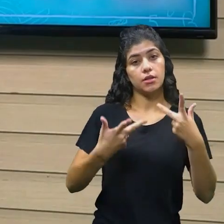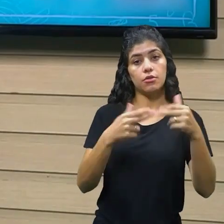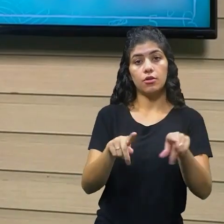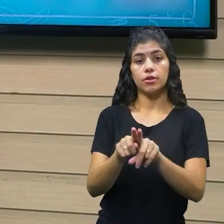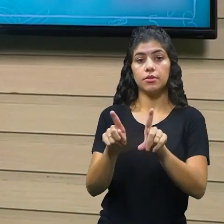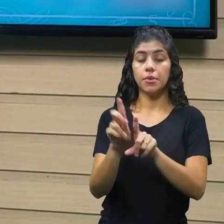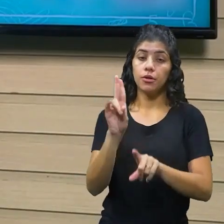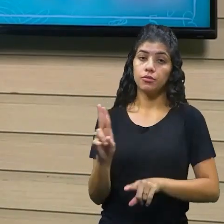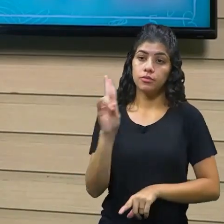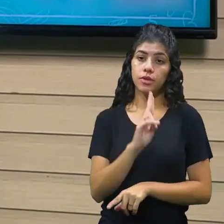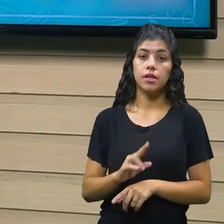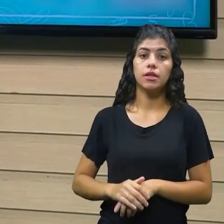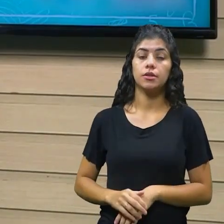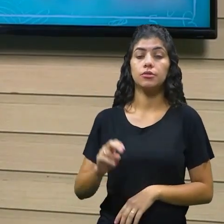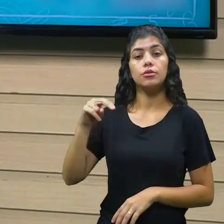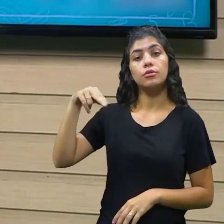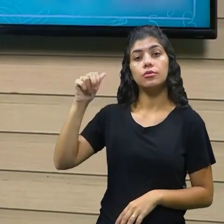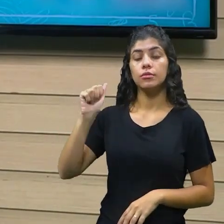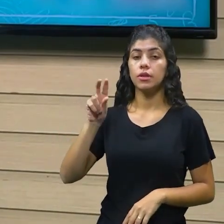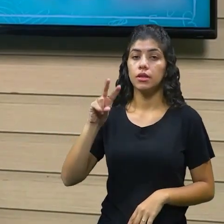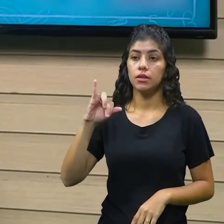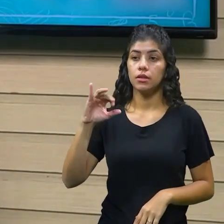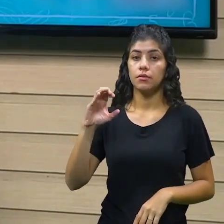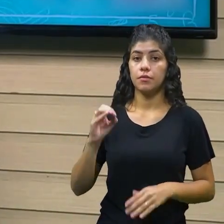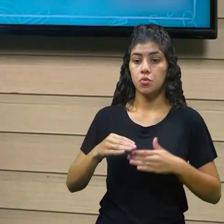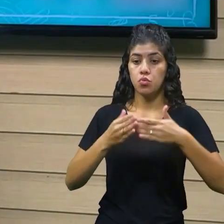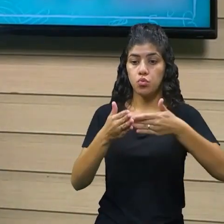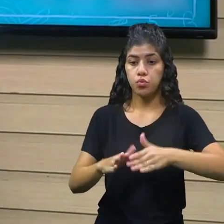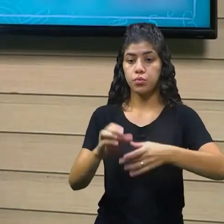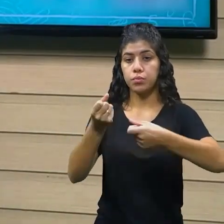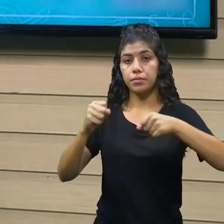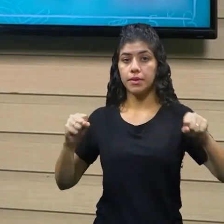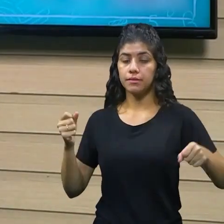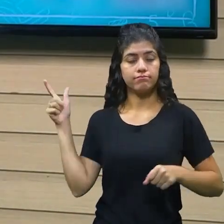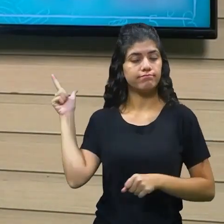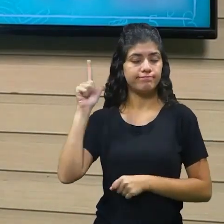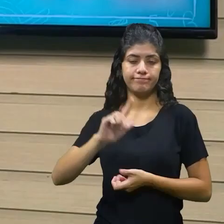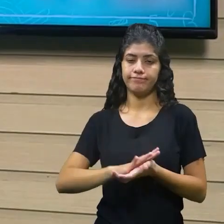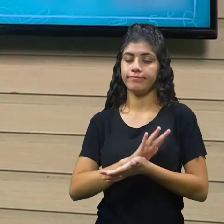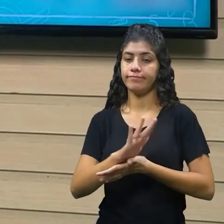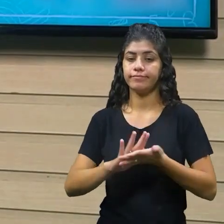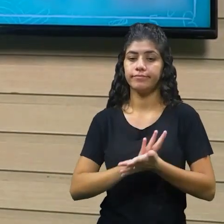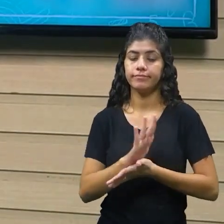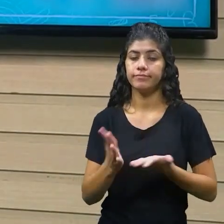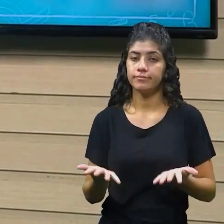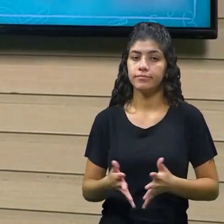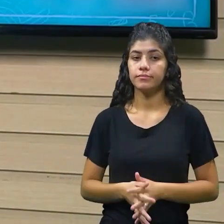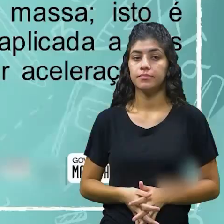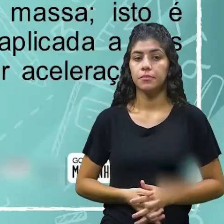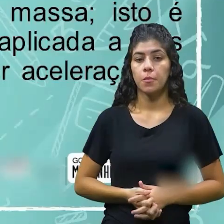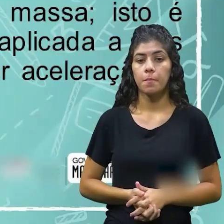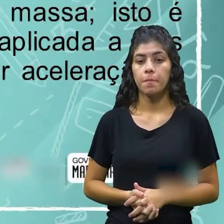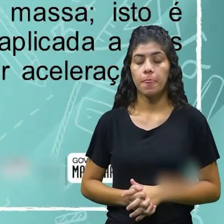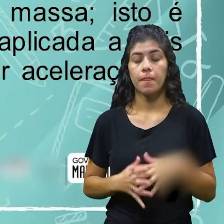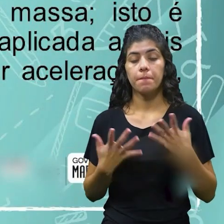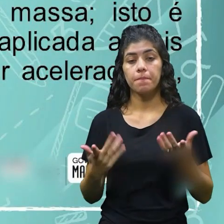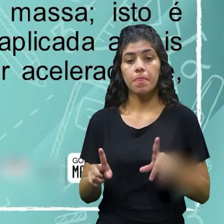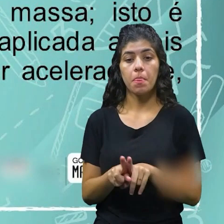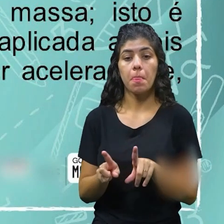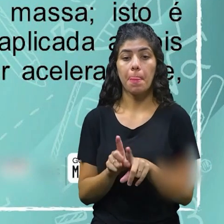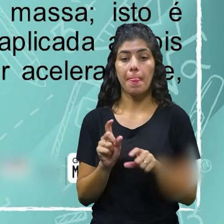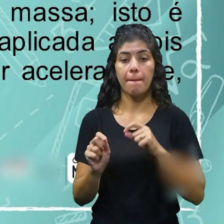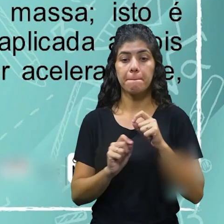remo e tentar aplicar em um navio, por exemplo, você com certeza não vai conseguir fazer a movimentação, né? E